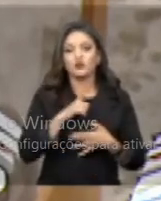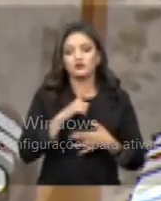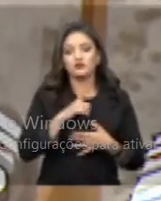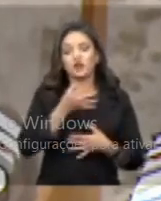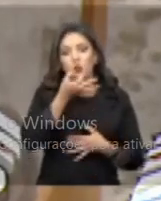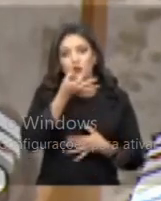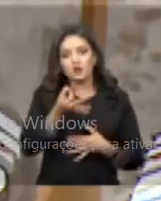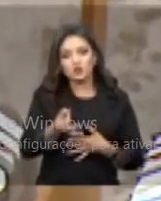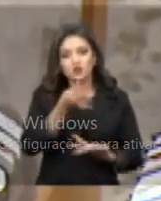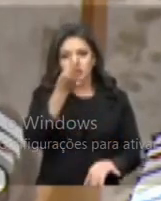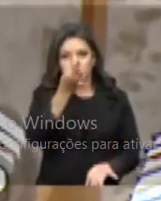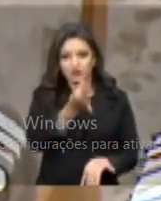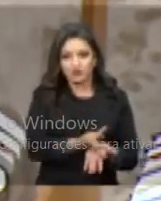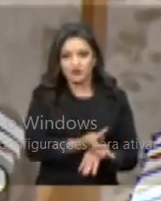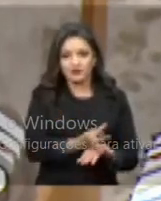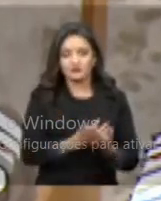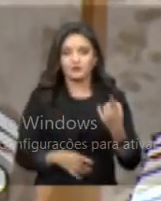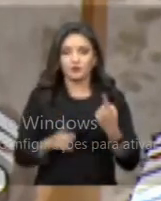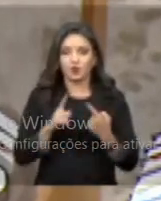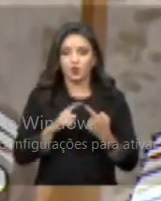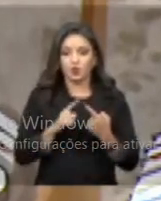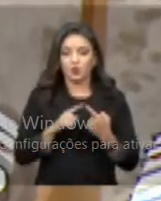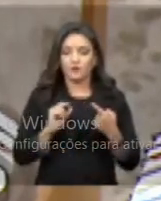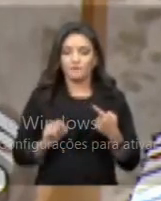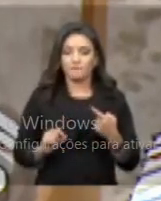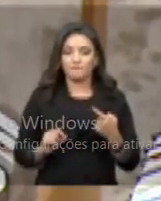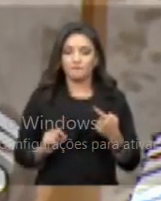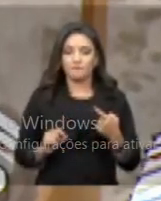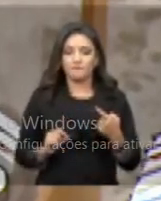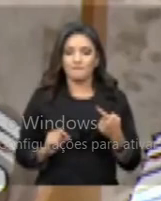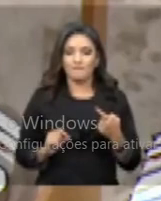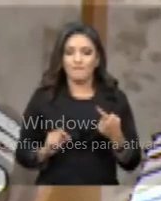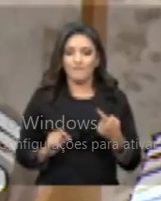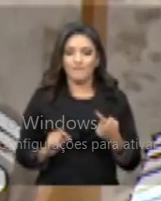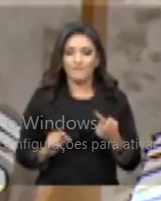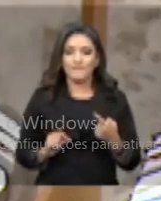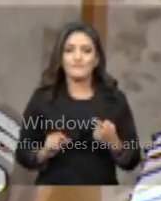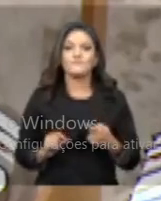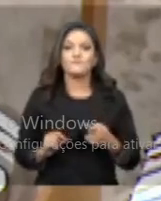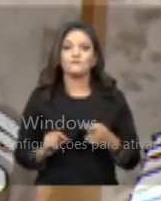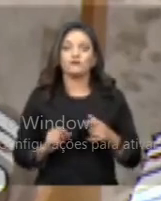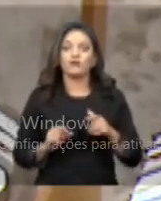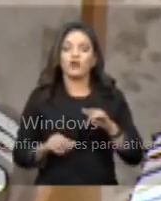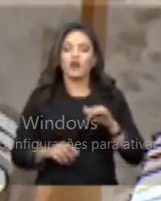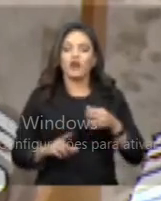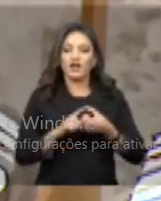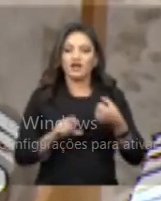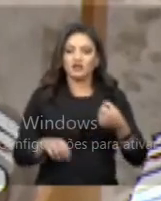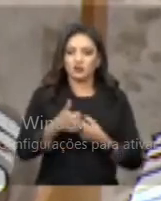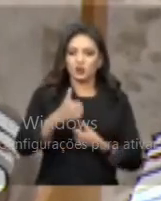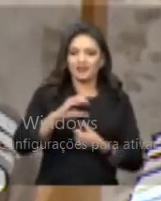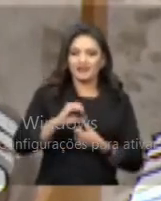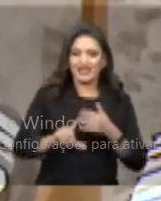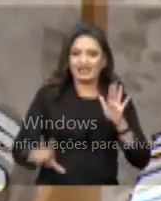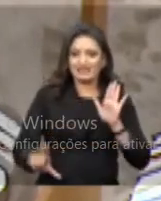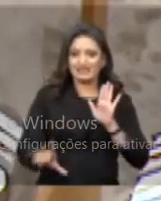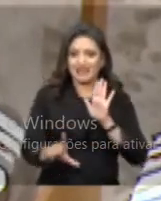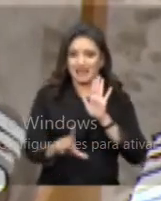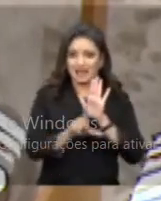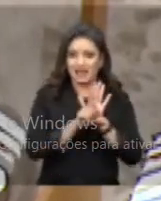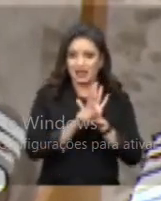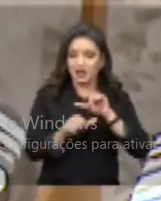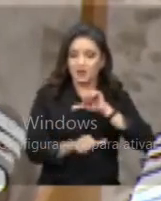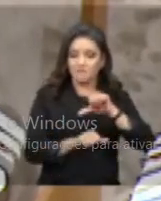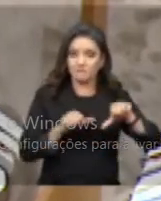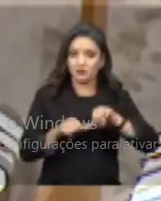Excelências as seguintes teses. Número 1. As alterações do caput do artigo 10 da Lei de Improbidade